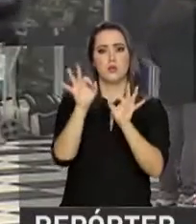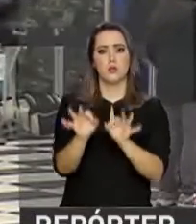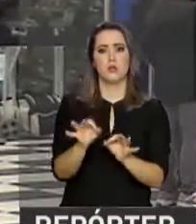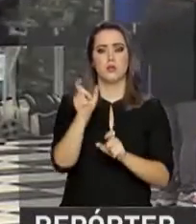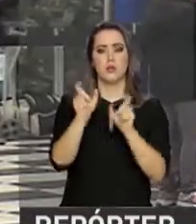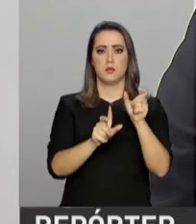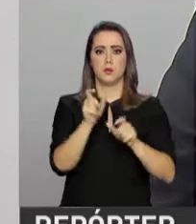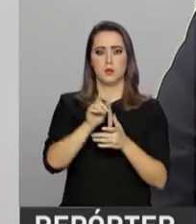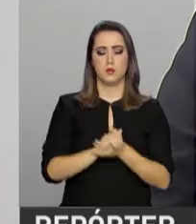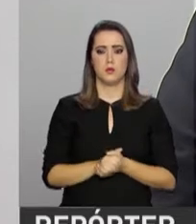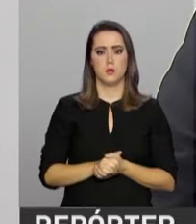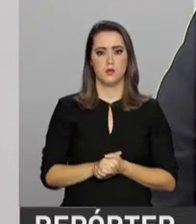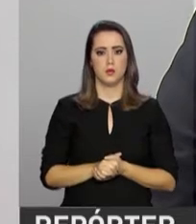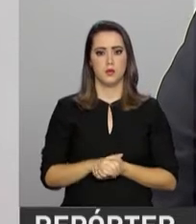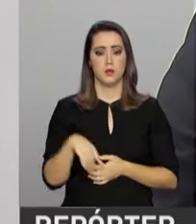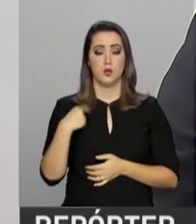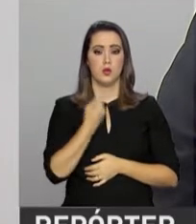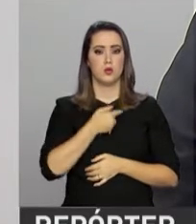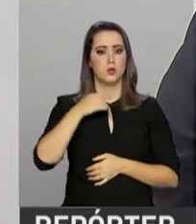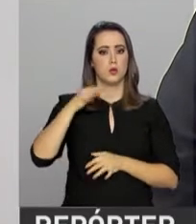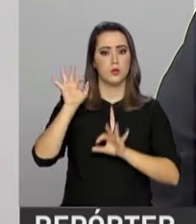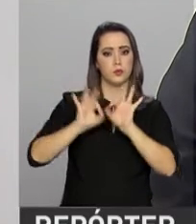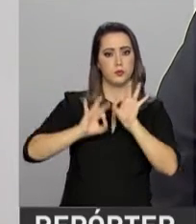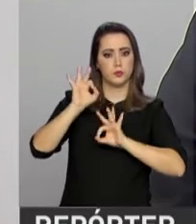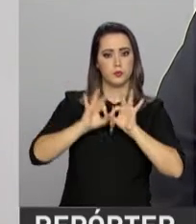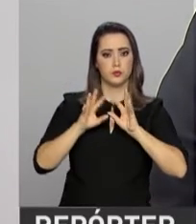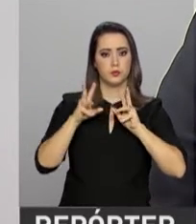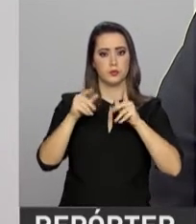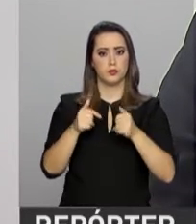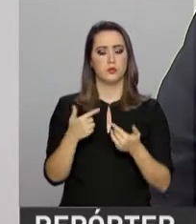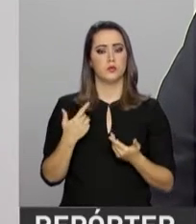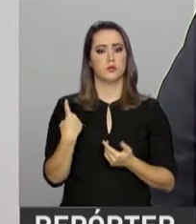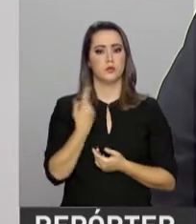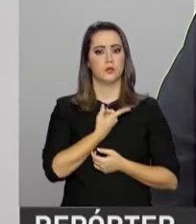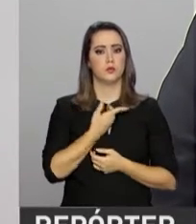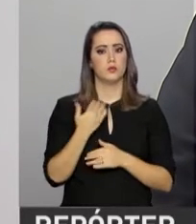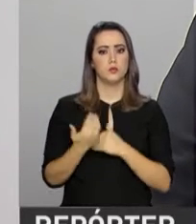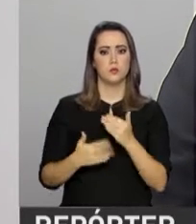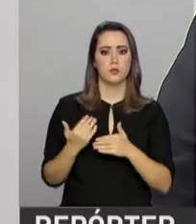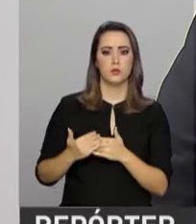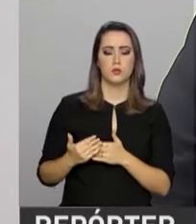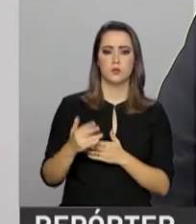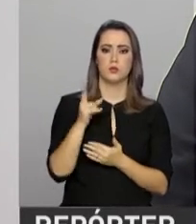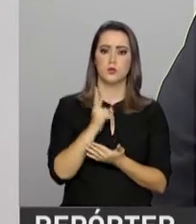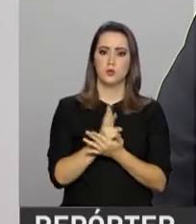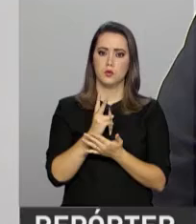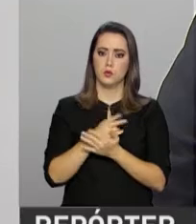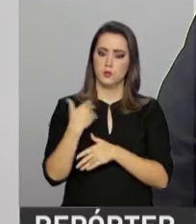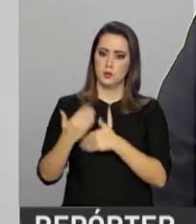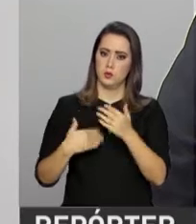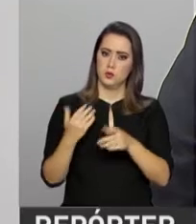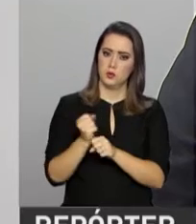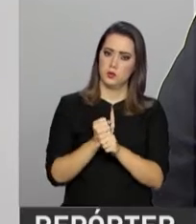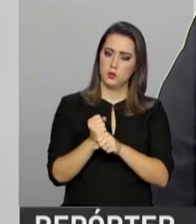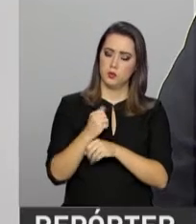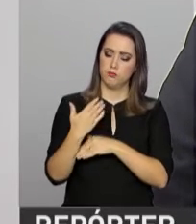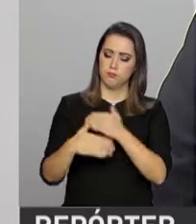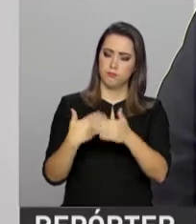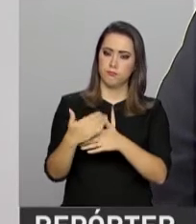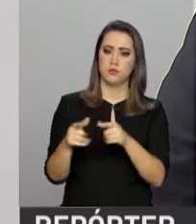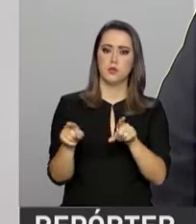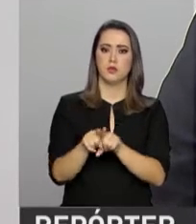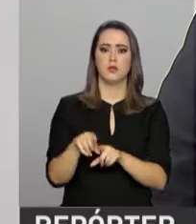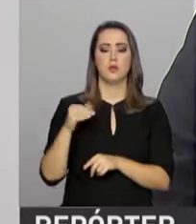aos passageiros. Nós planejamos tudo para que mantenhamos o mesmo desempenho dos últimos anos, ou